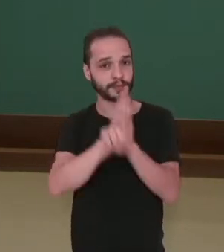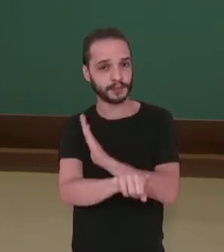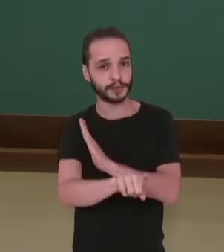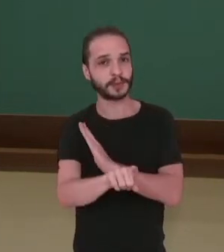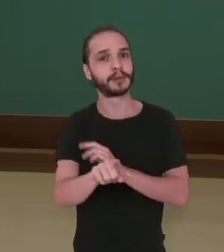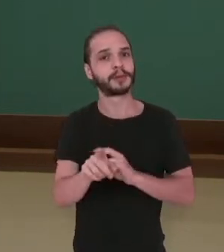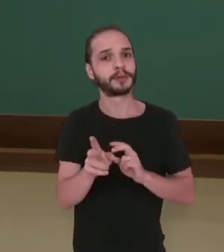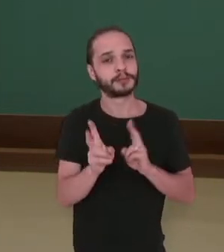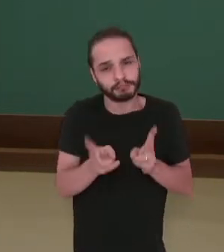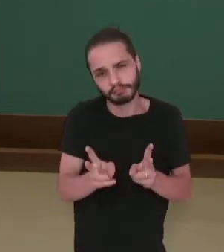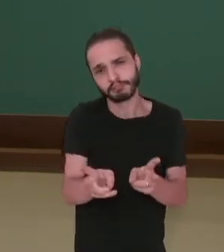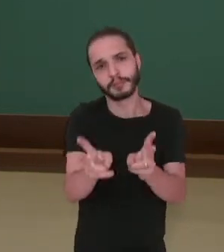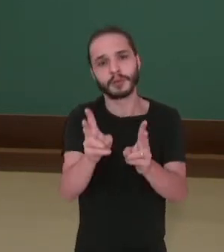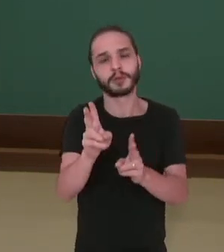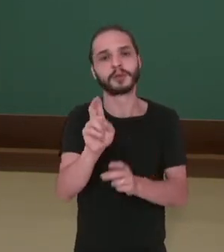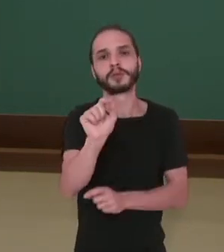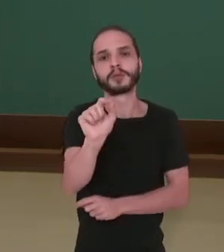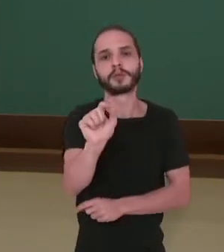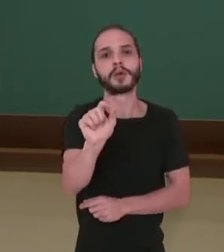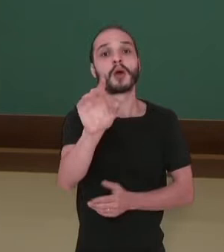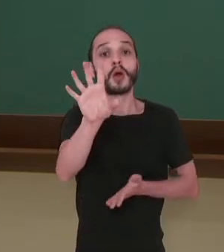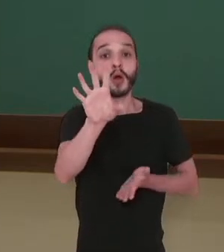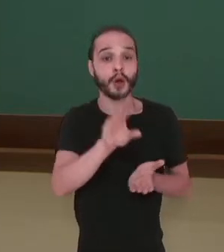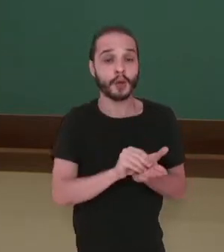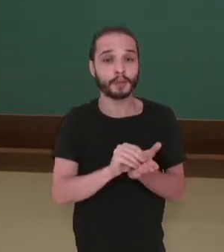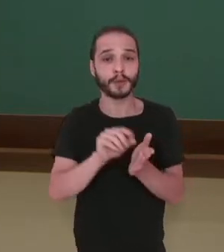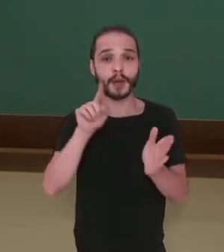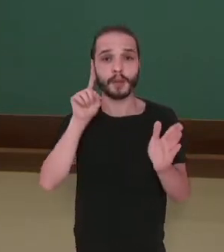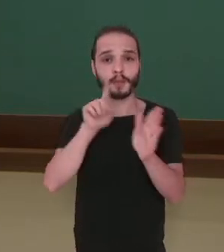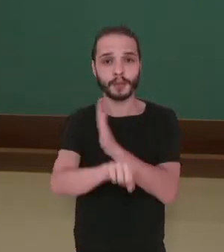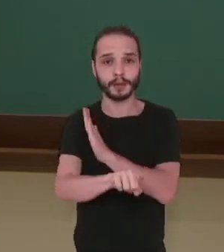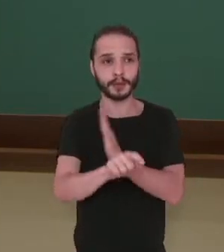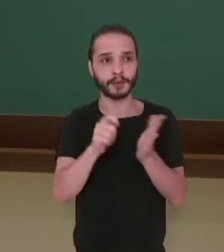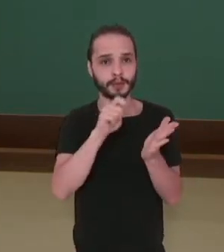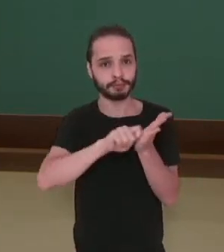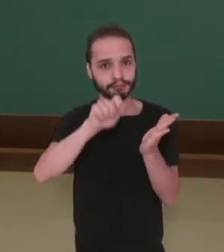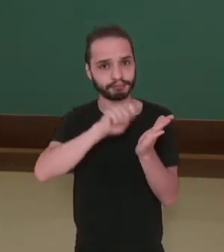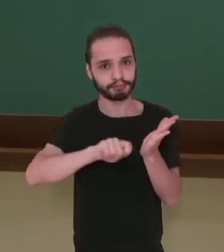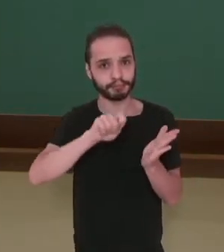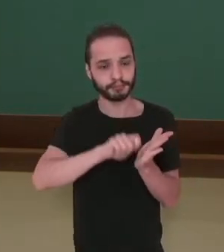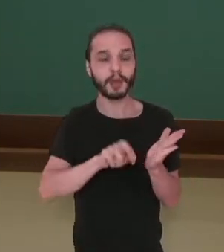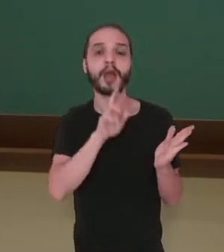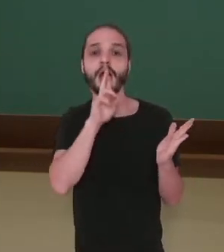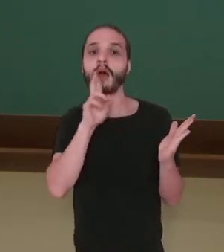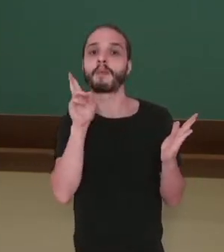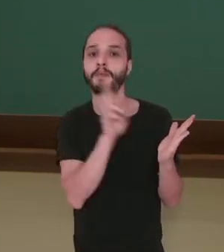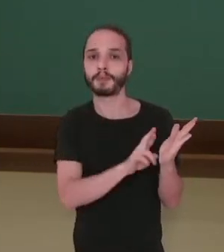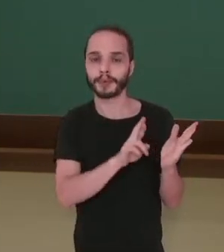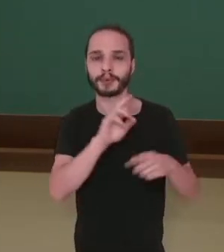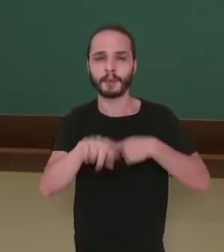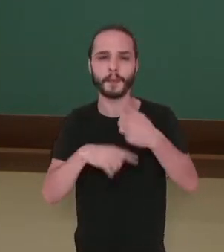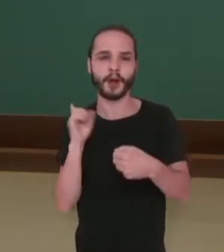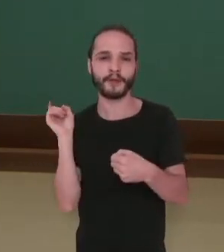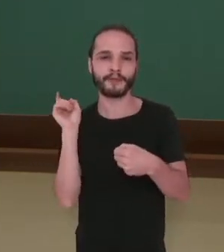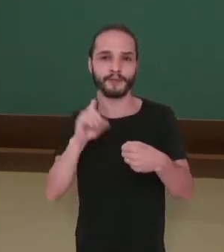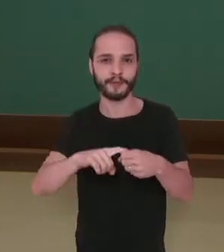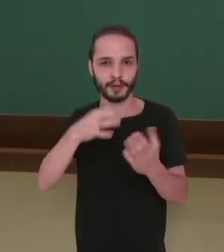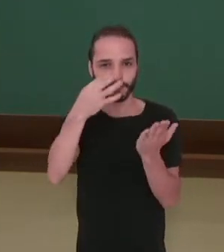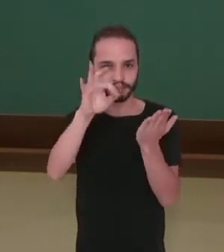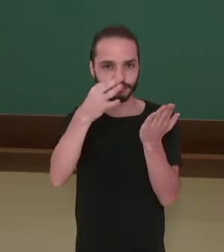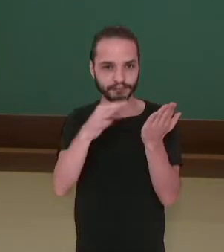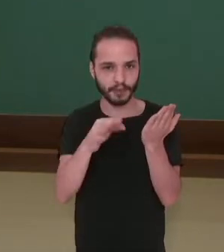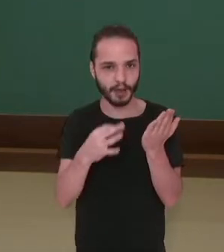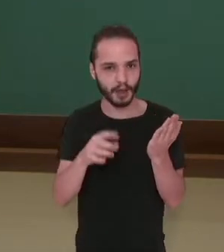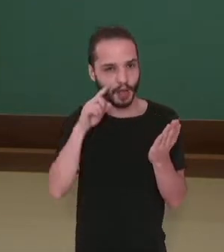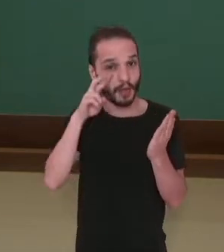vocês sempre fizeram, copie a questão no caderno de vocês, respondam, né? Para a gente voltar, então, com a correção. Eu vou ler a questão